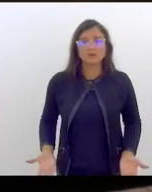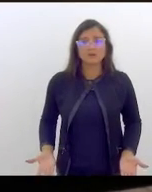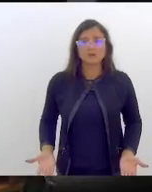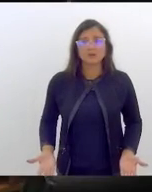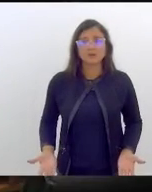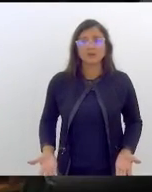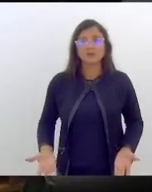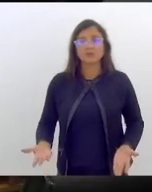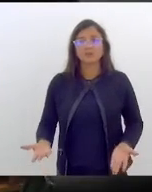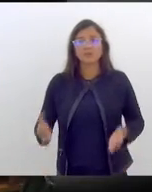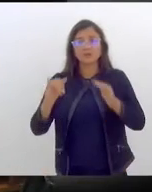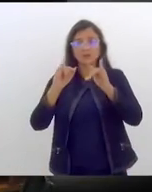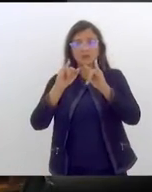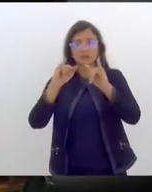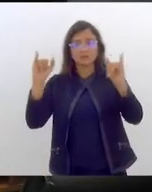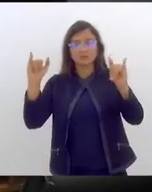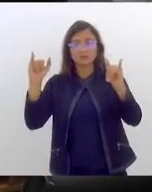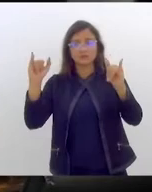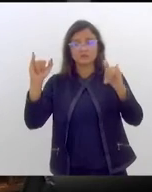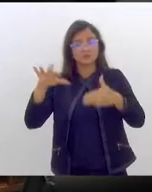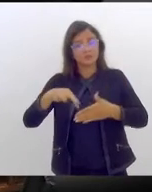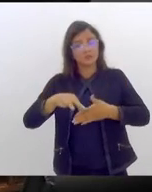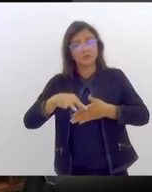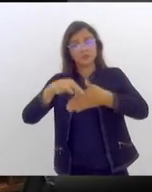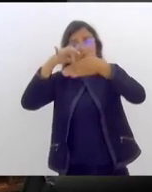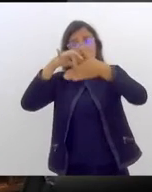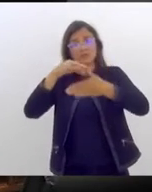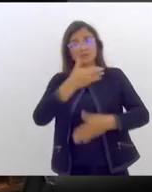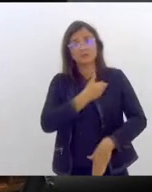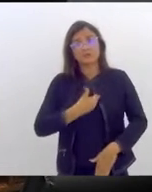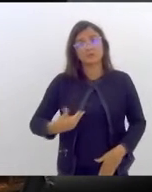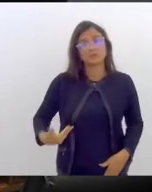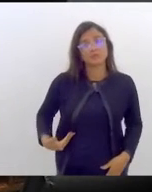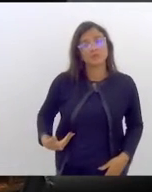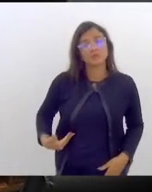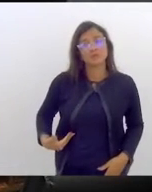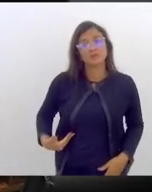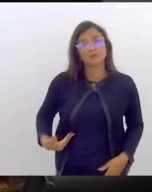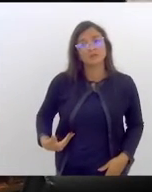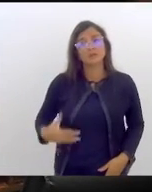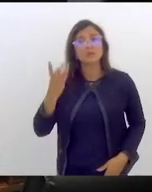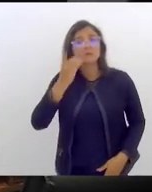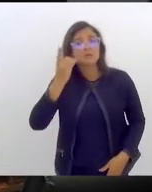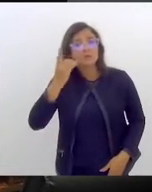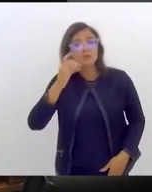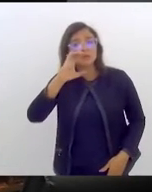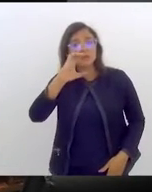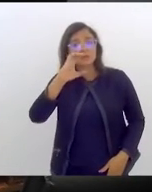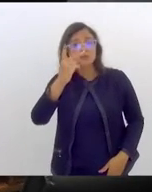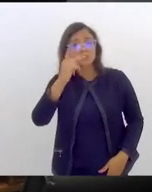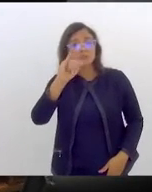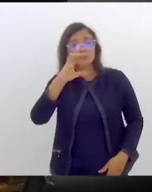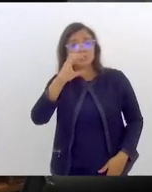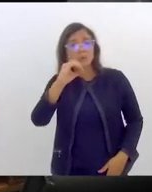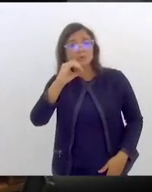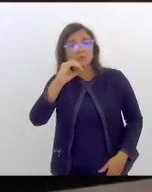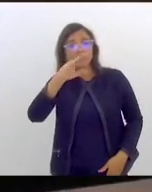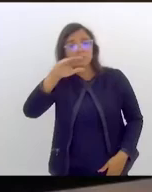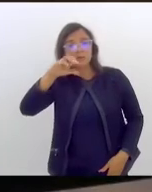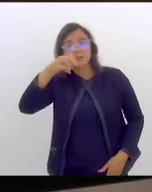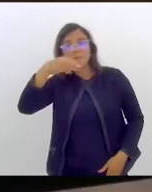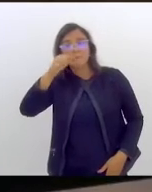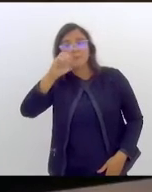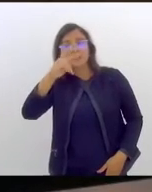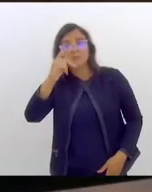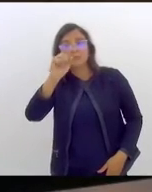comunicar ao líder do governo Deputado Chico Machado que